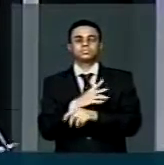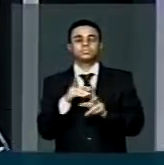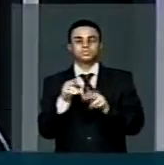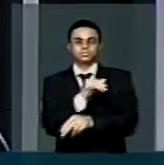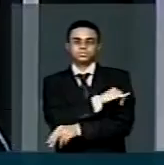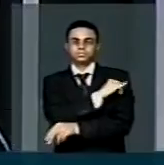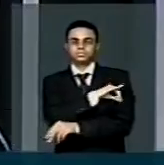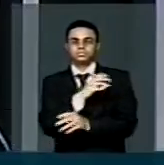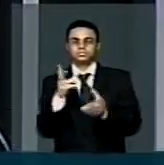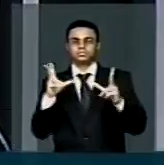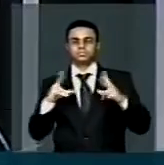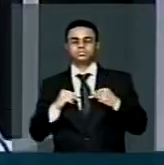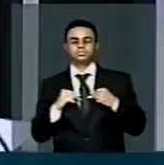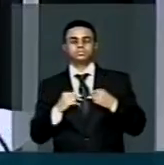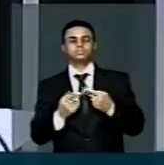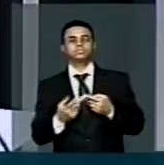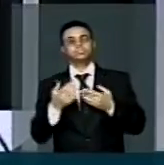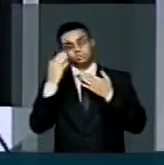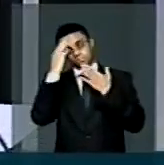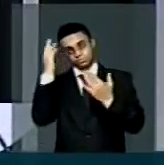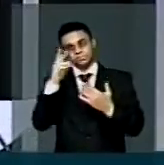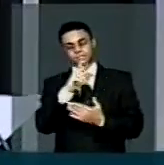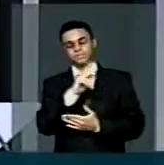Era o que eu tinha a dizer. Muito obrigado, presidente.